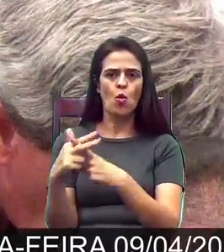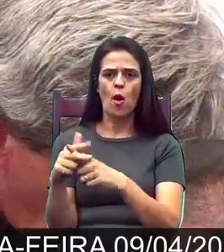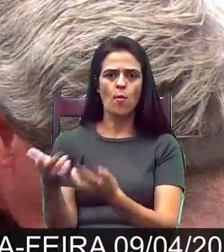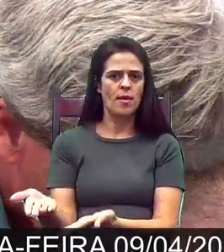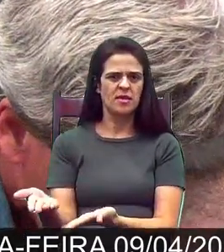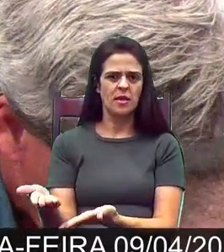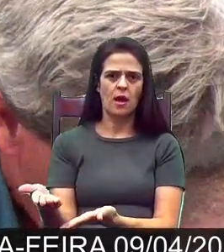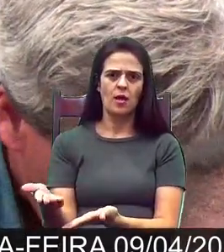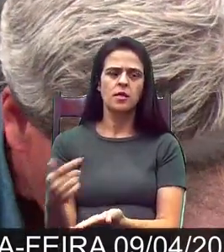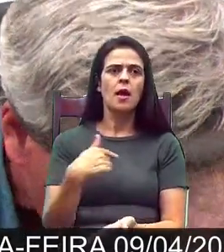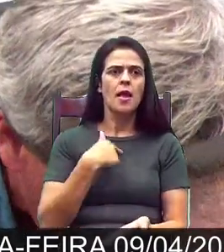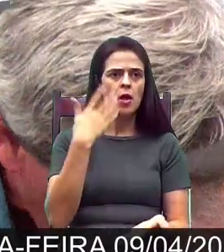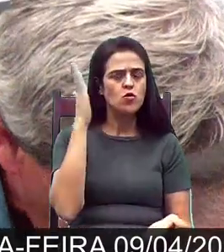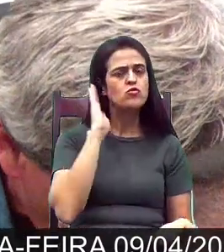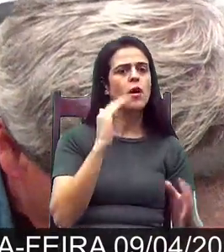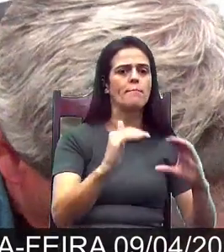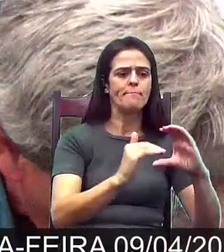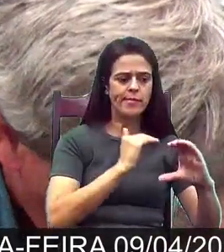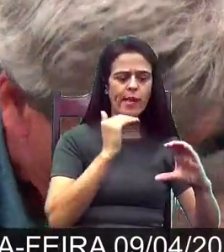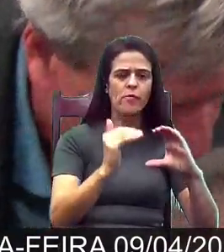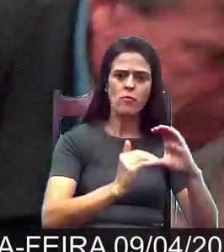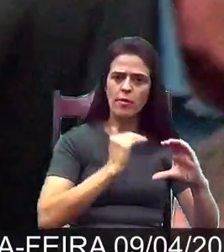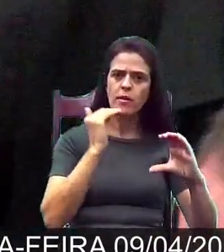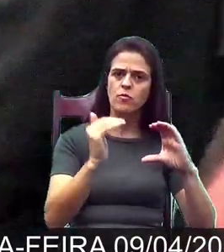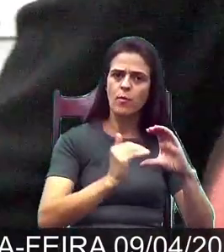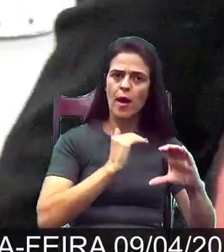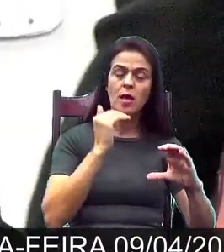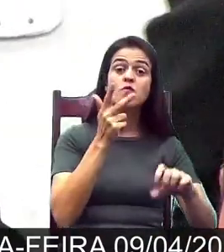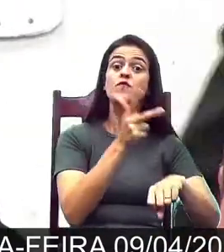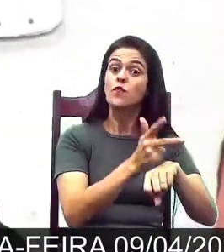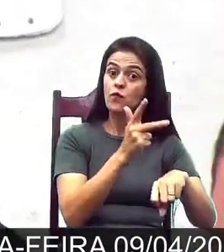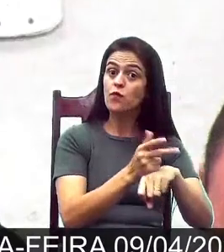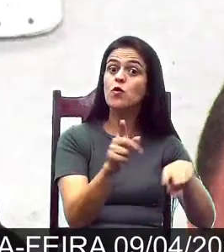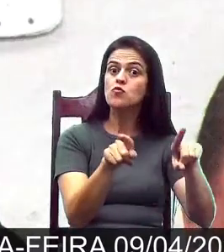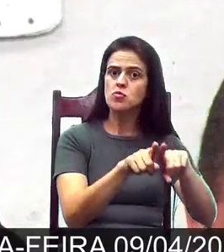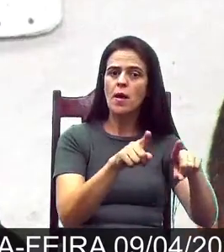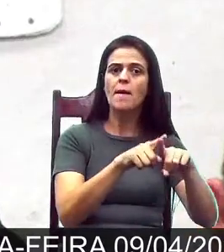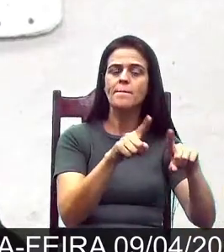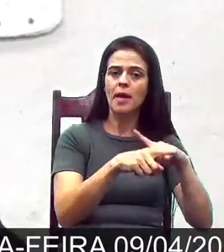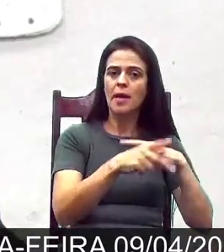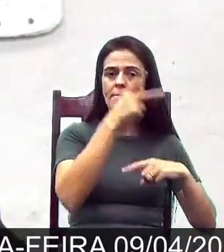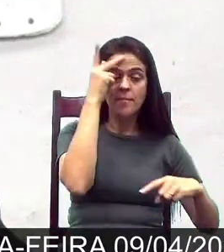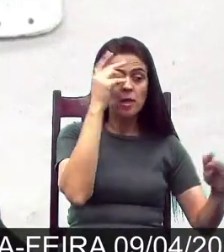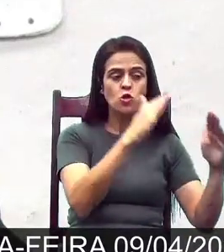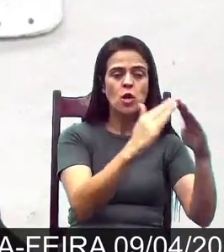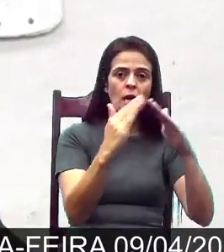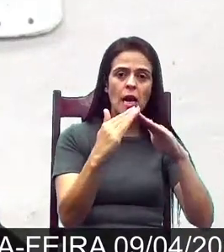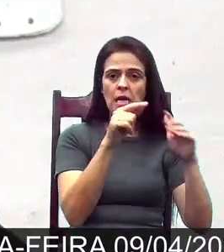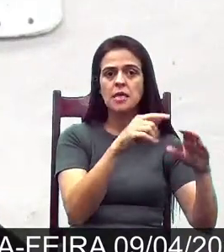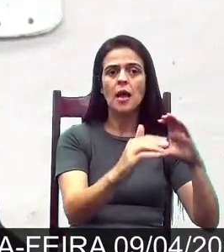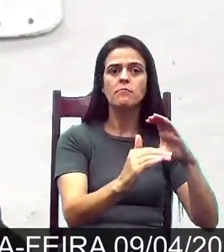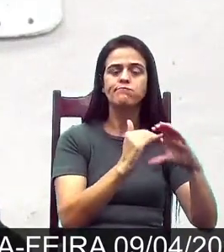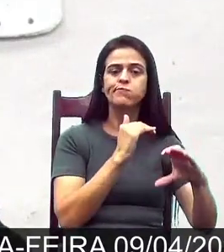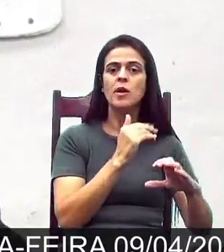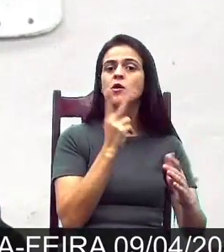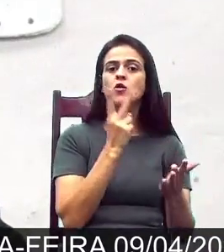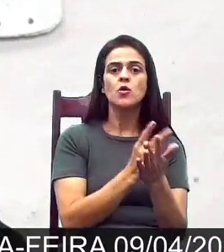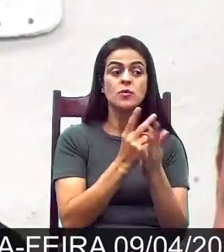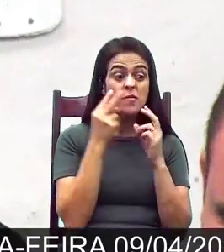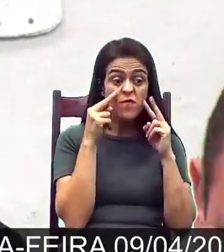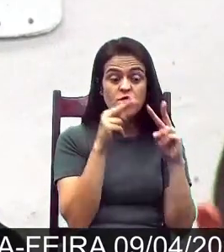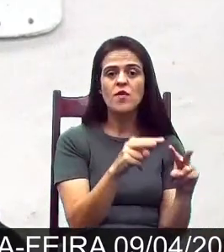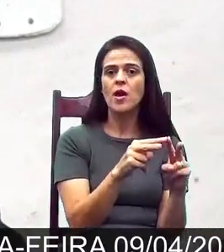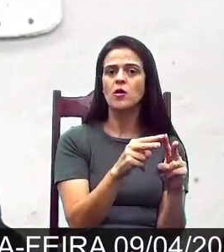aguenta mais. Eu recebi aqui vários vídeos, além de morar por ali, por perto e passar por lá